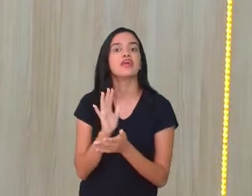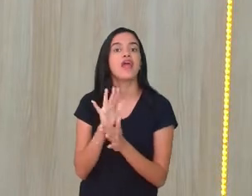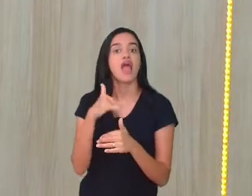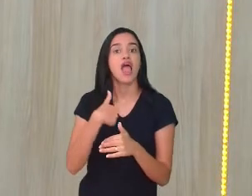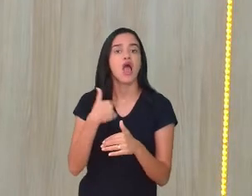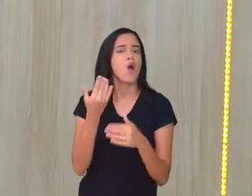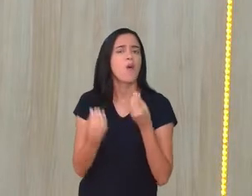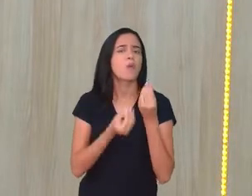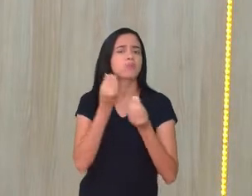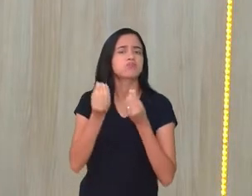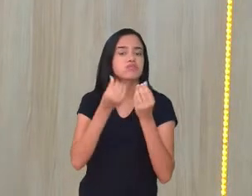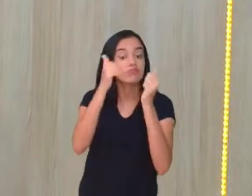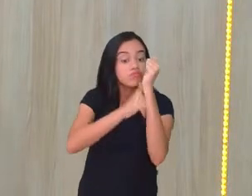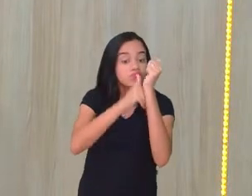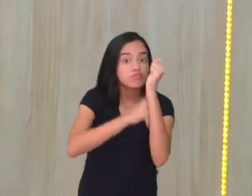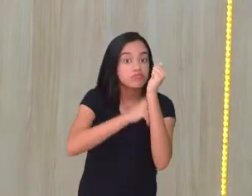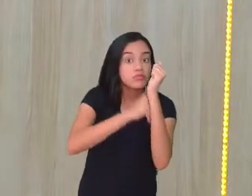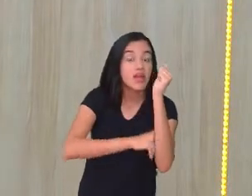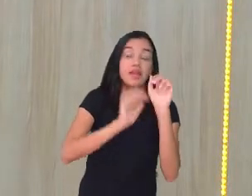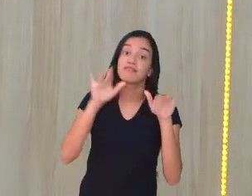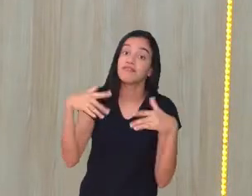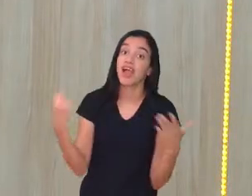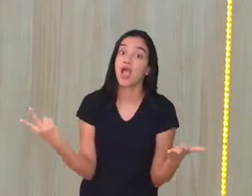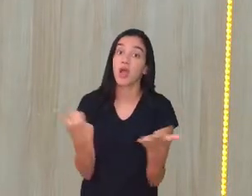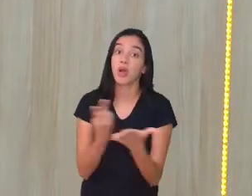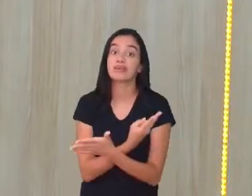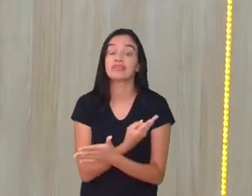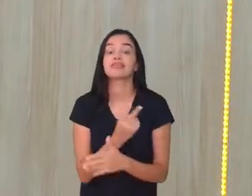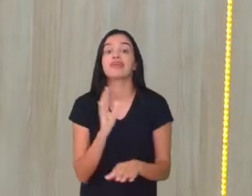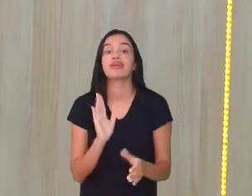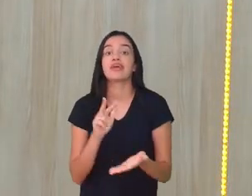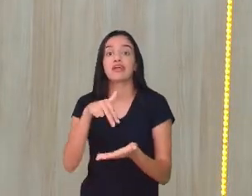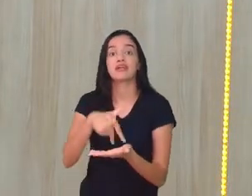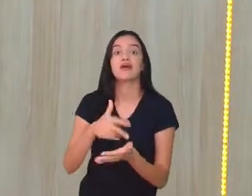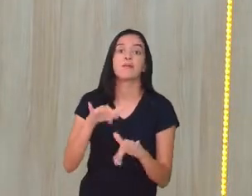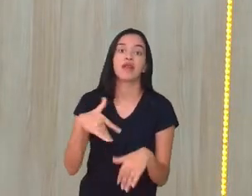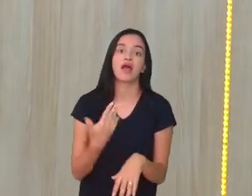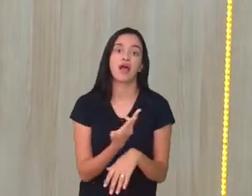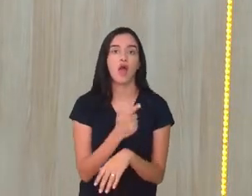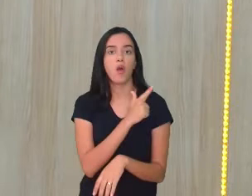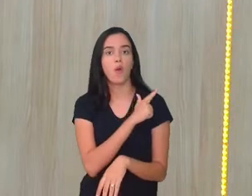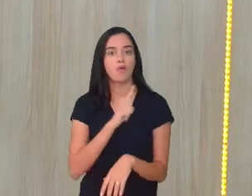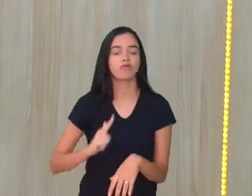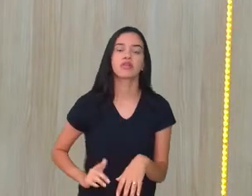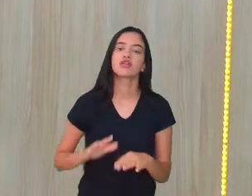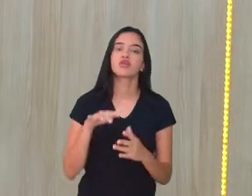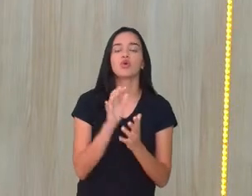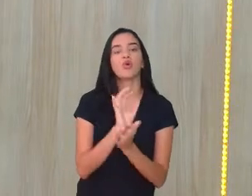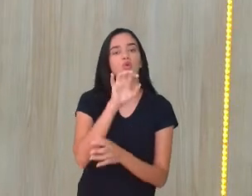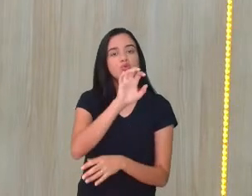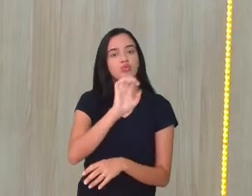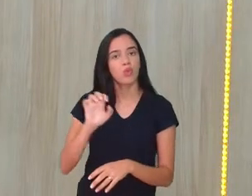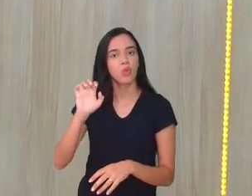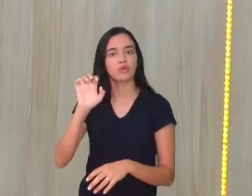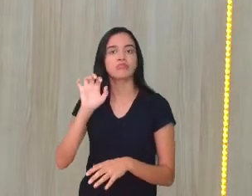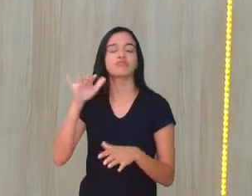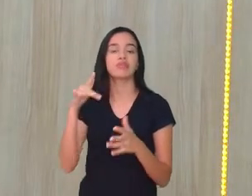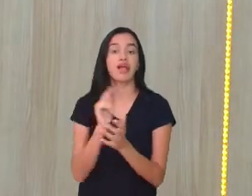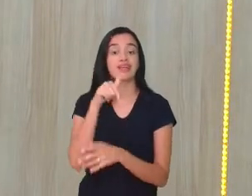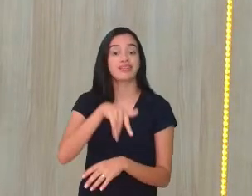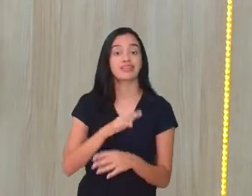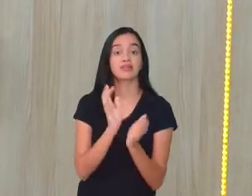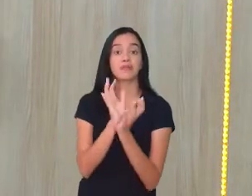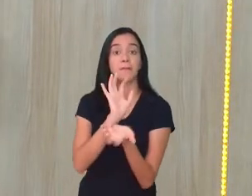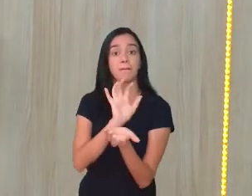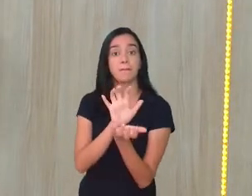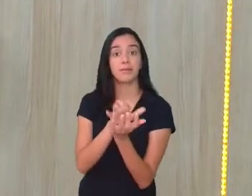fidedigna. Como assim, Pedro? Ó, vai acontecer as eleições agora para governador do estado de Pernambuco. Show de bola? Tem